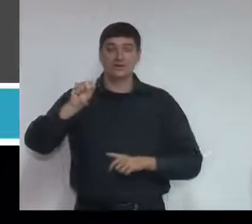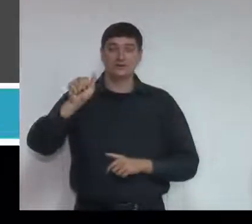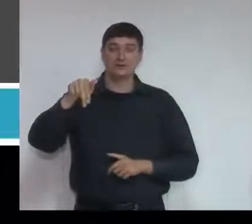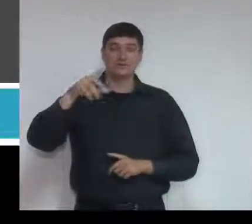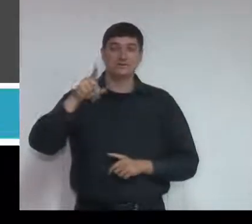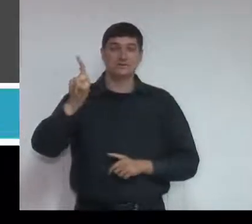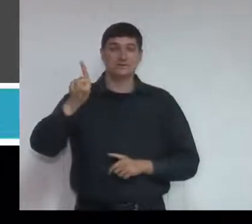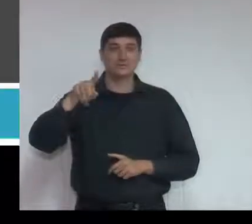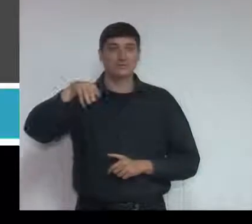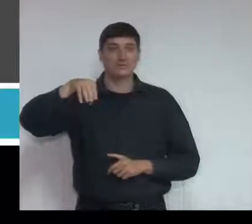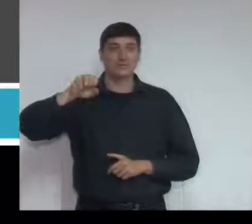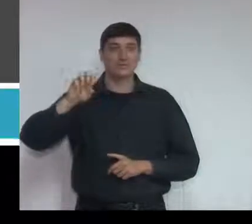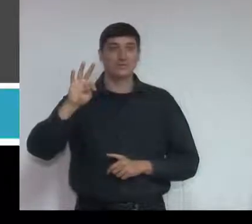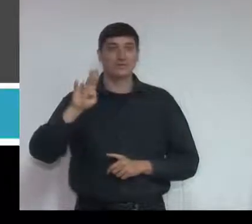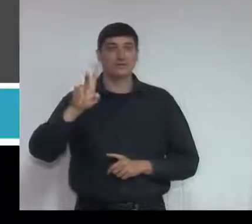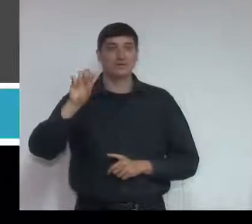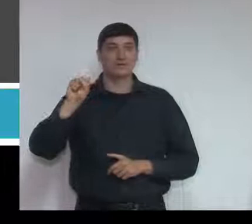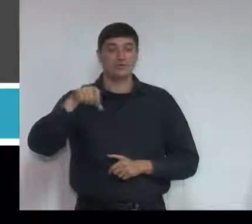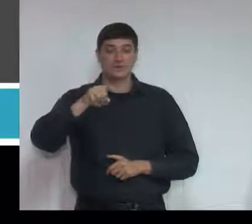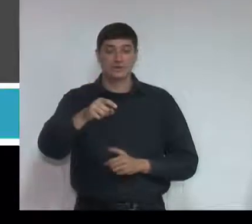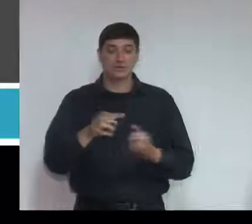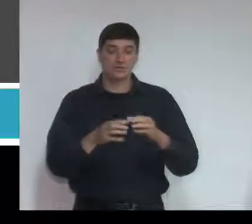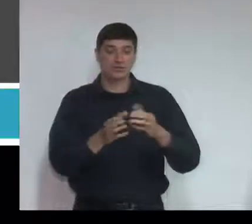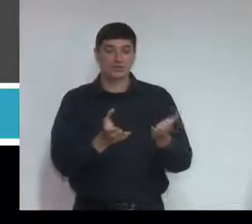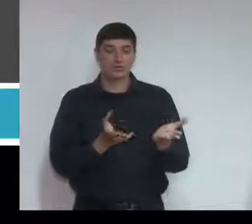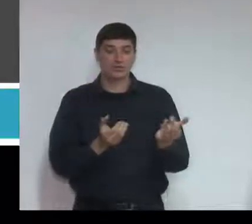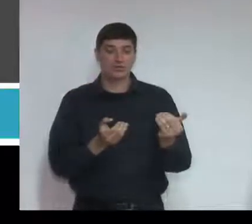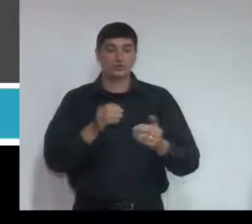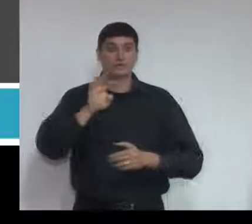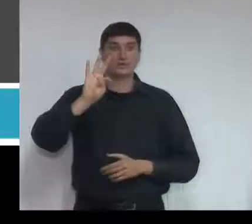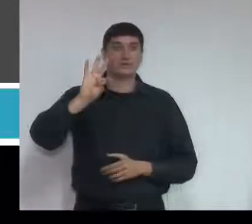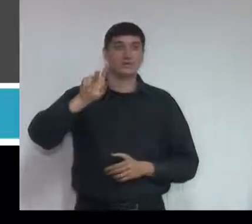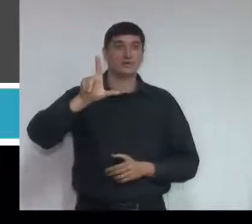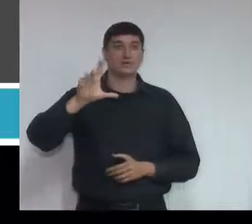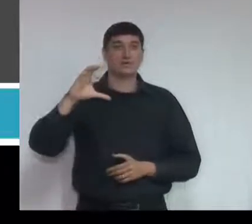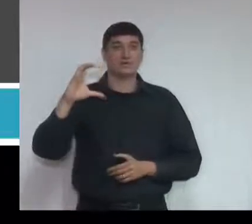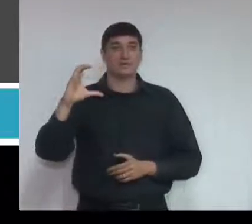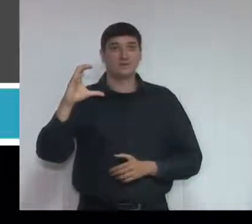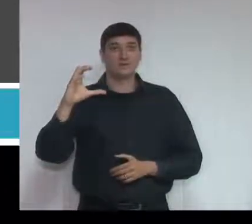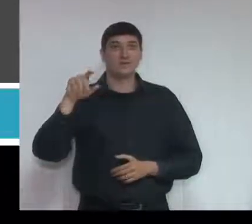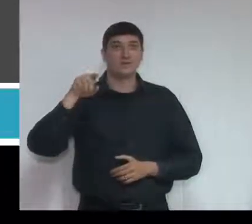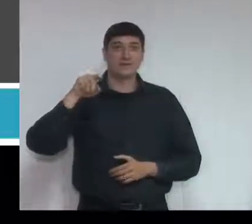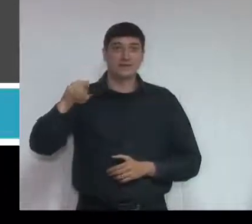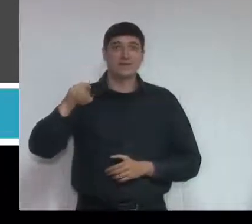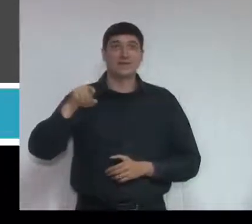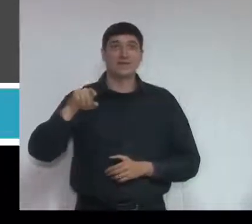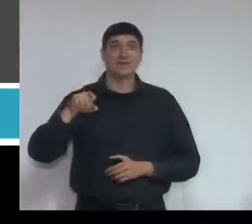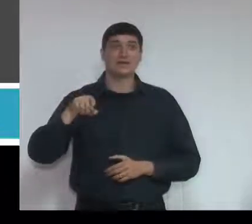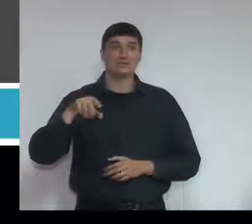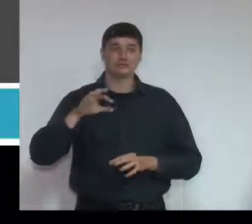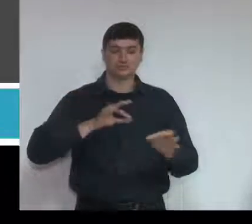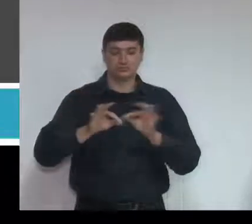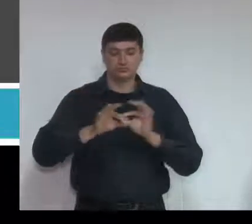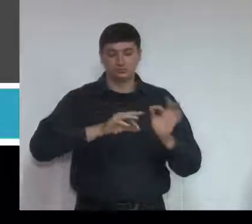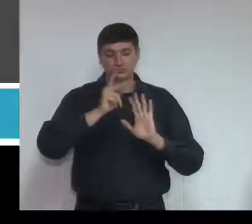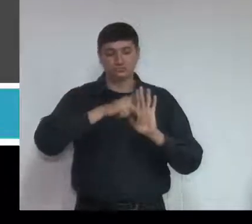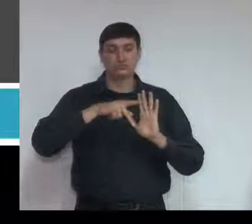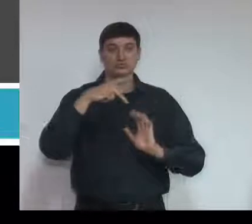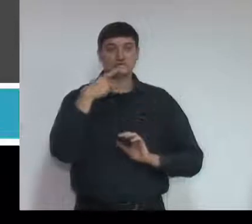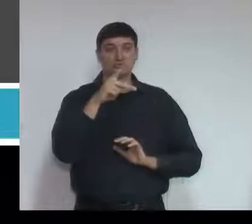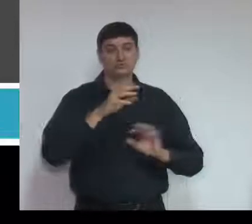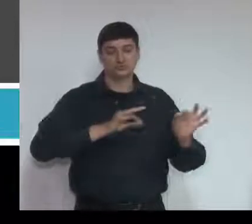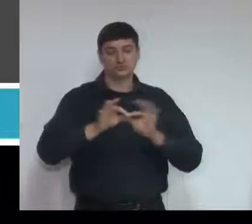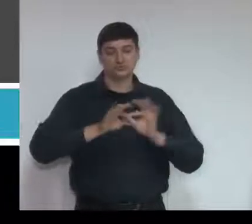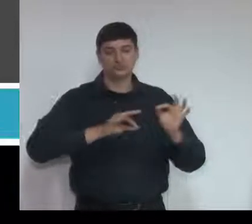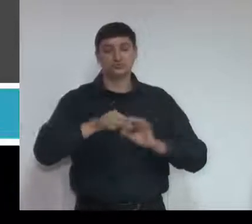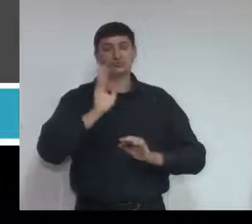participam de um grupo chamado TLC. Não é? Para quem conhece o TLC, o Treinamento de Liderança Cristã, é um grupo de jovens